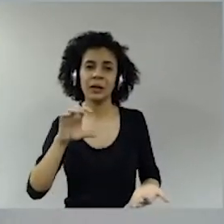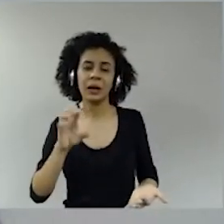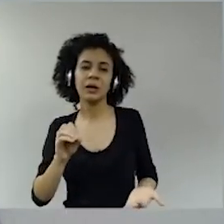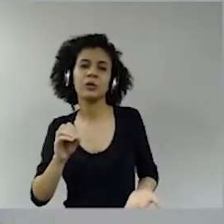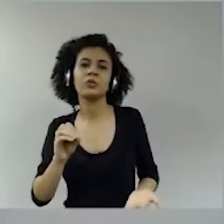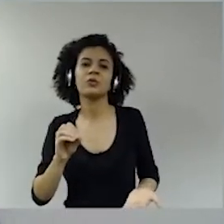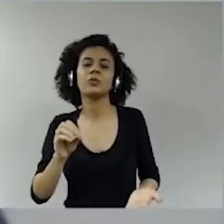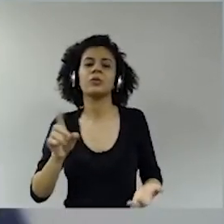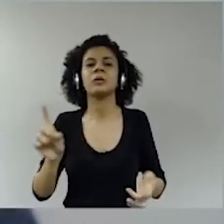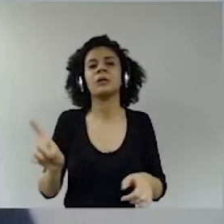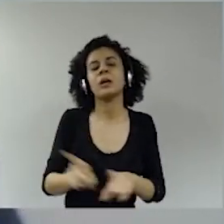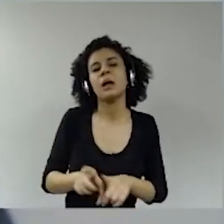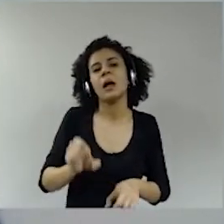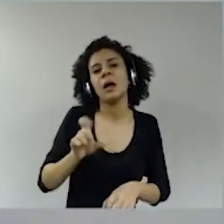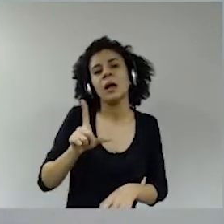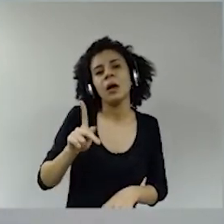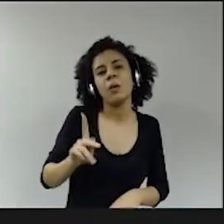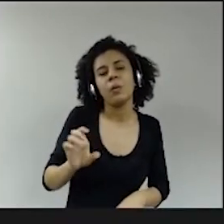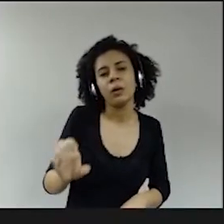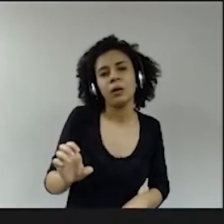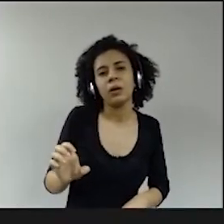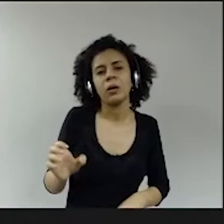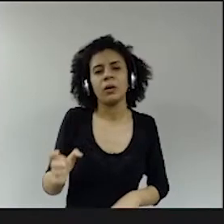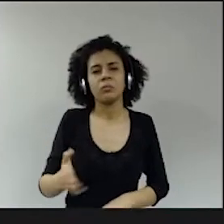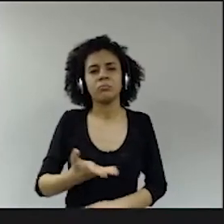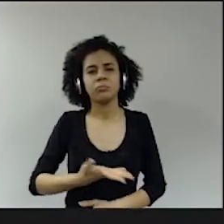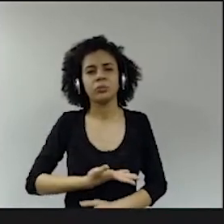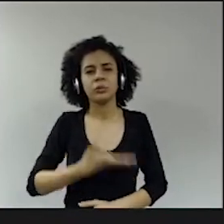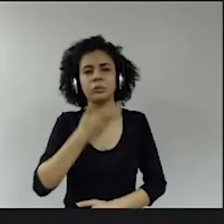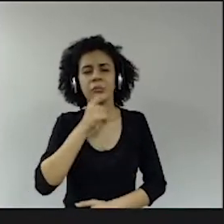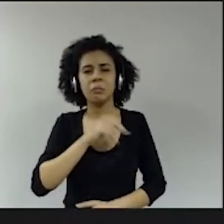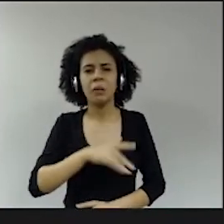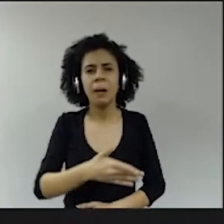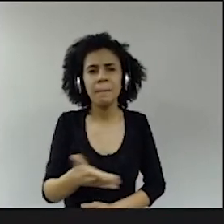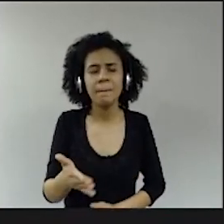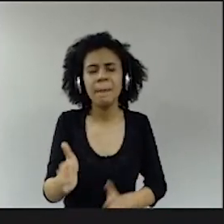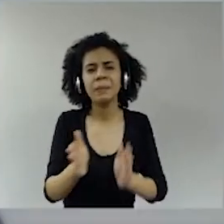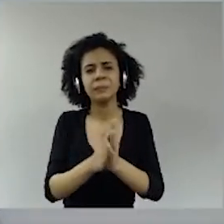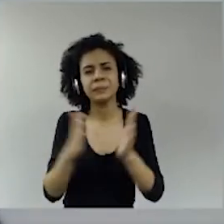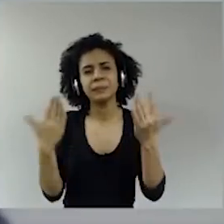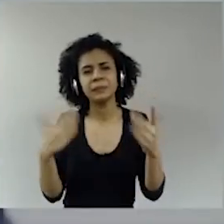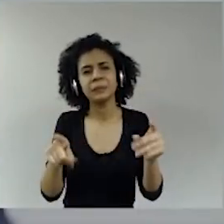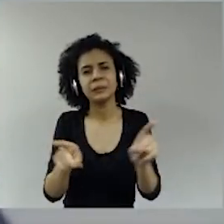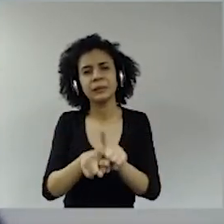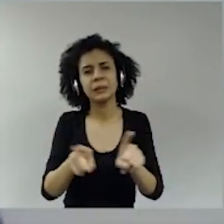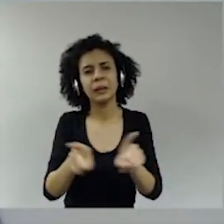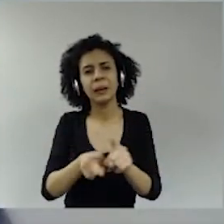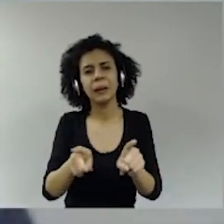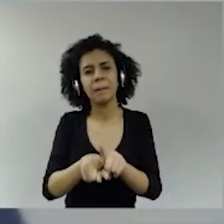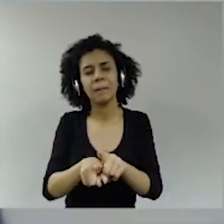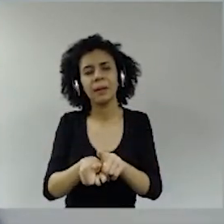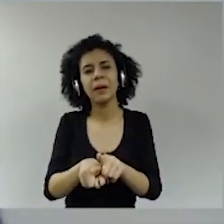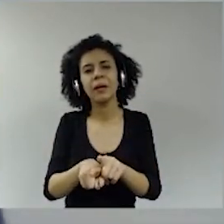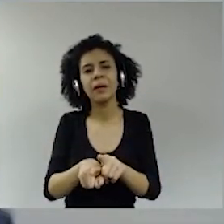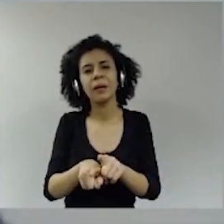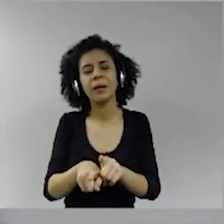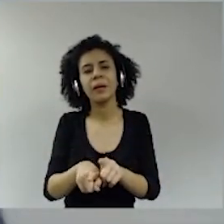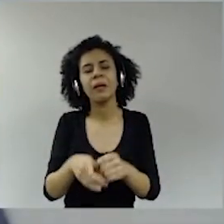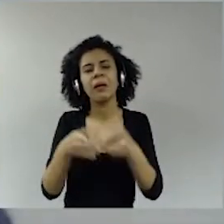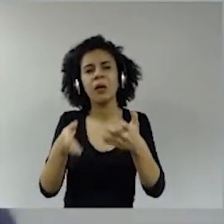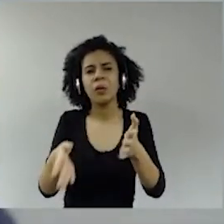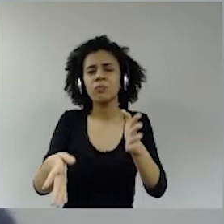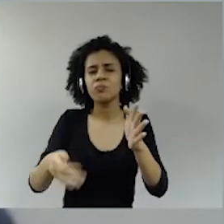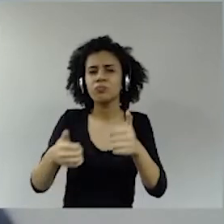a Elton Assis, são amigos e irmãos, aclamar aqui também, parabenizar Artêmio, pela